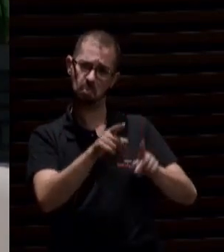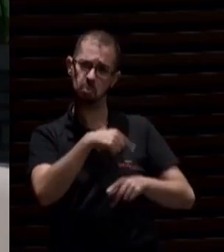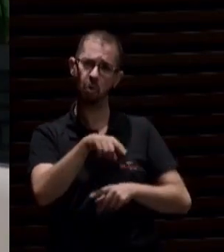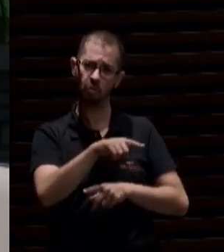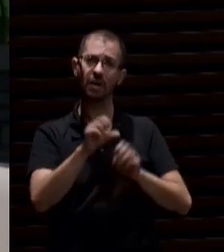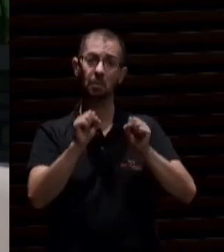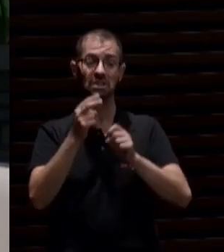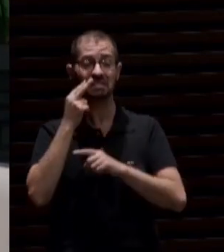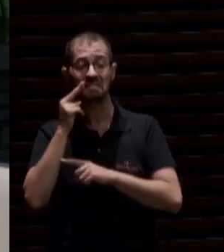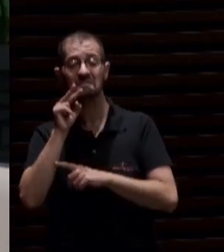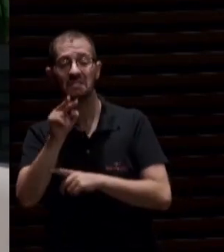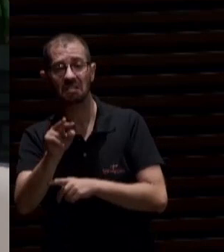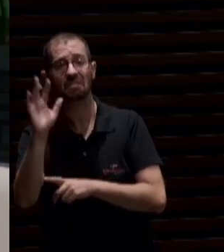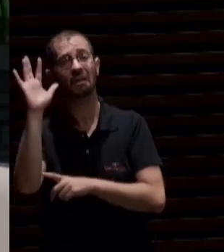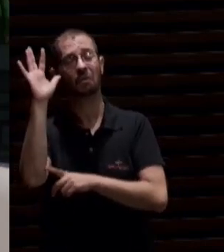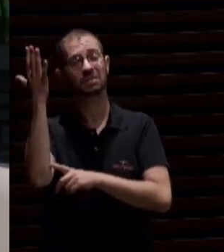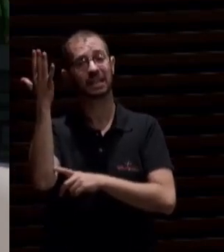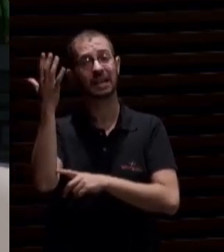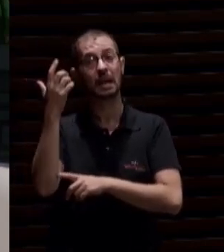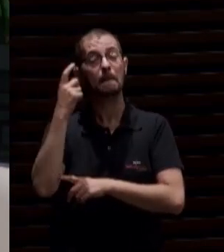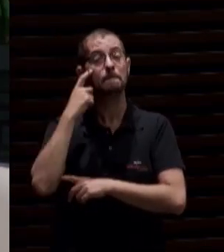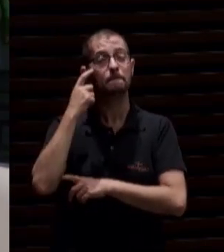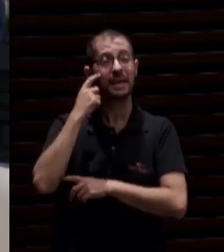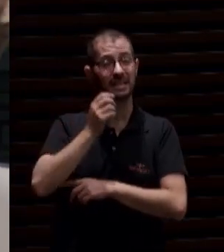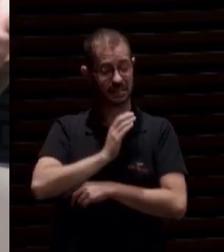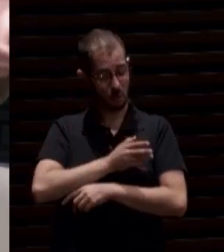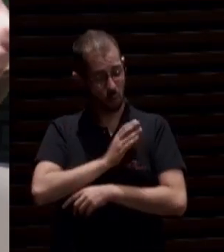isso acontecendo. Então imagina o coração de Jonas ter que